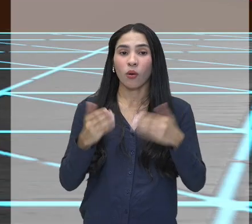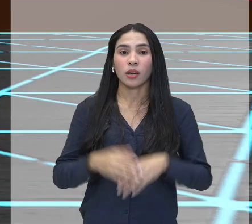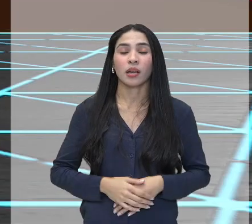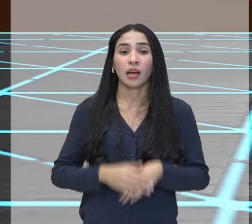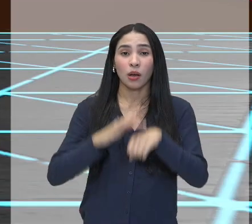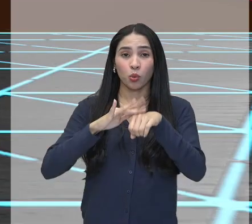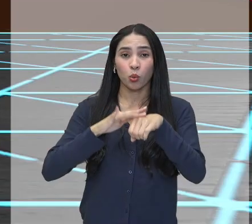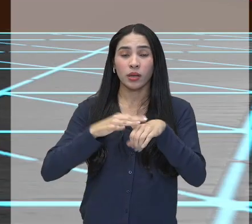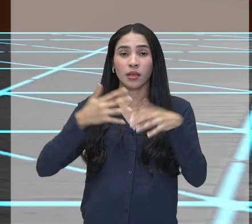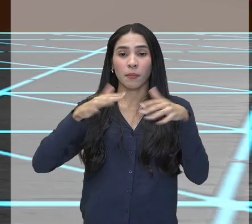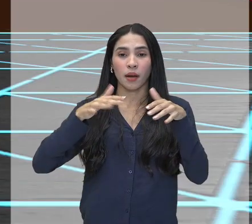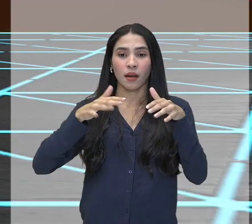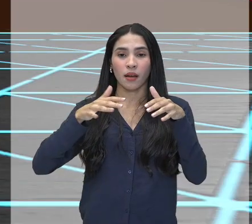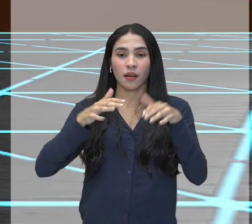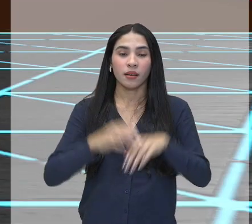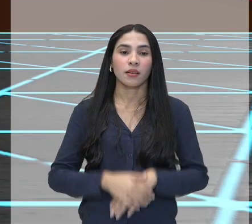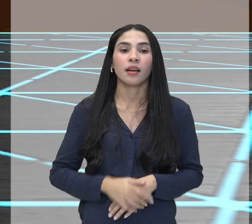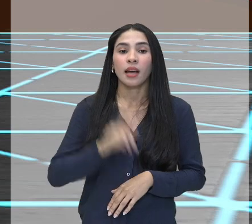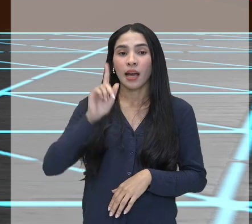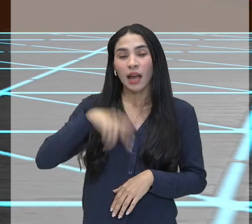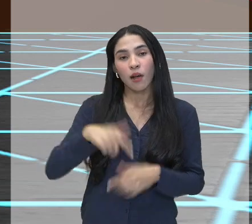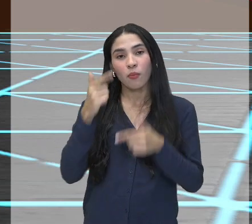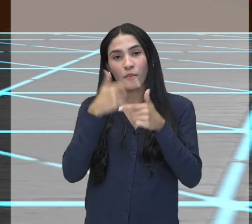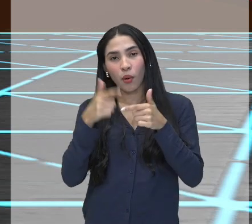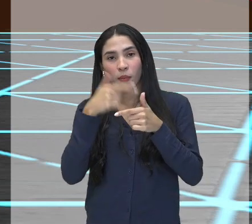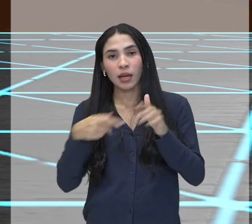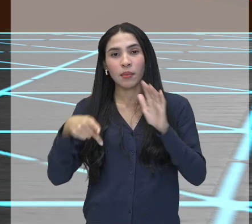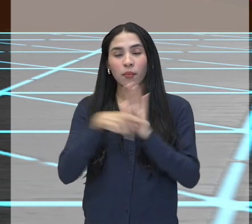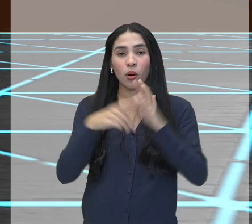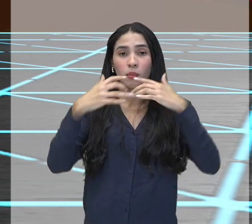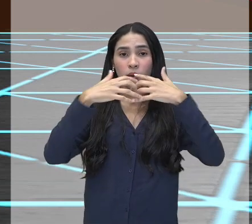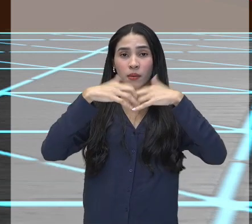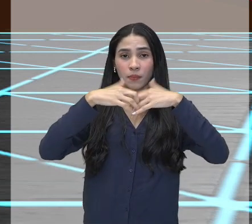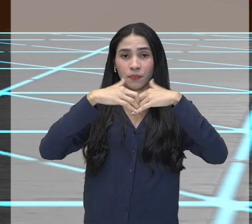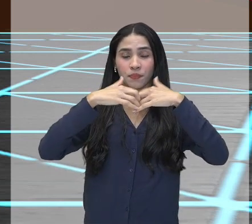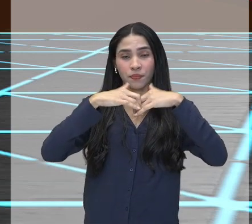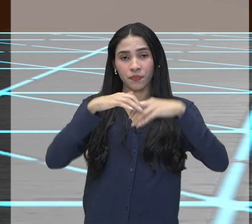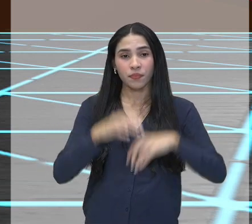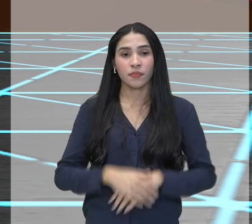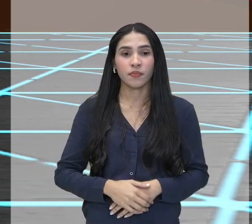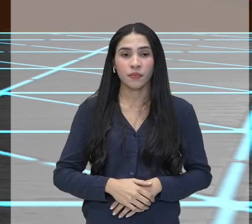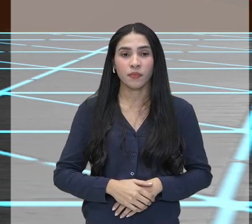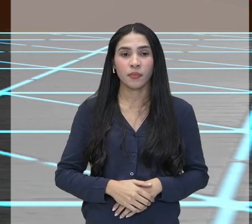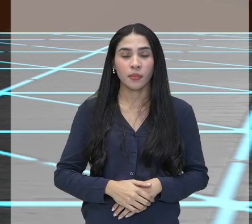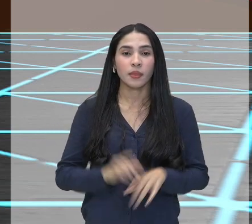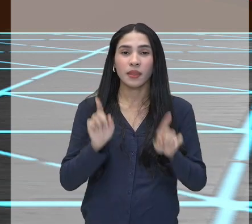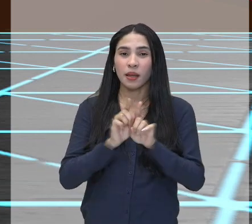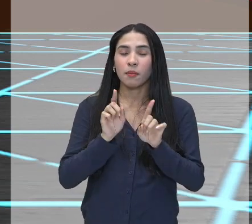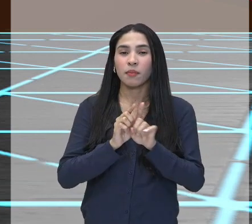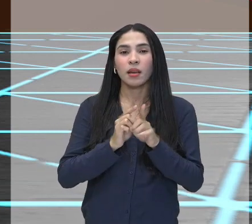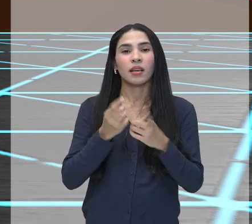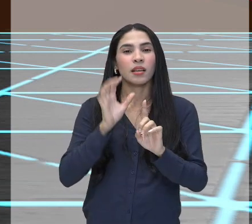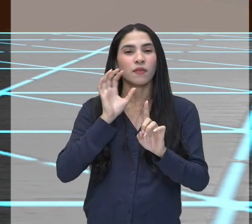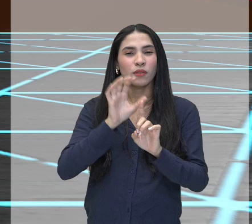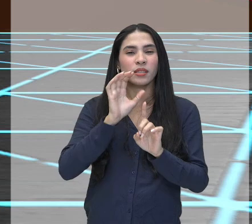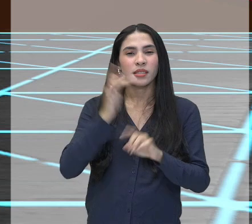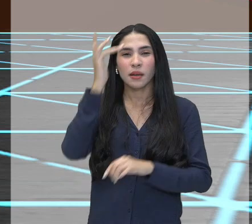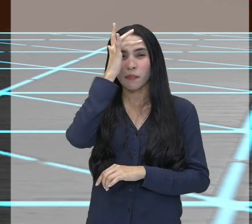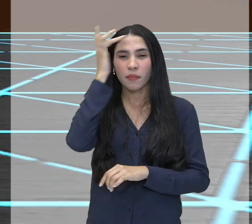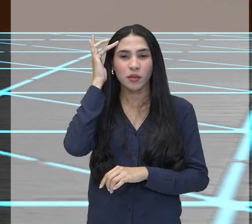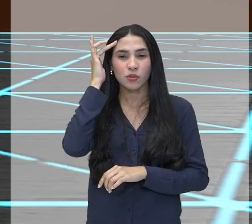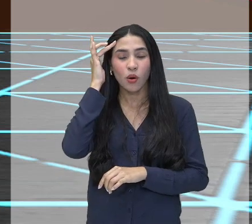Parkinson, é um distúrbio neurodegenerativo crônico e progressivo que afeta principalmente pessoas